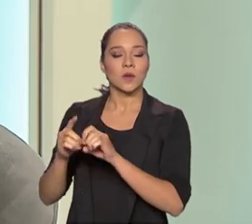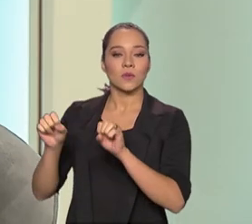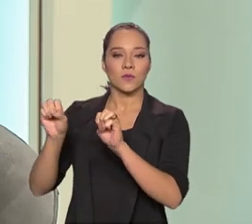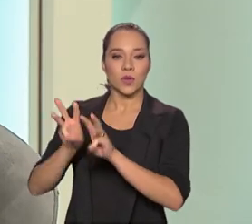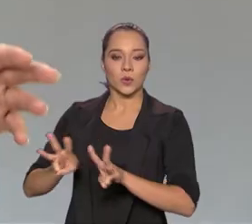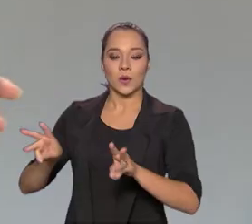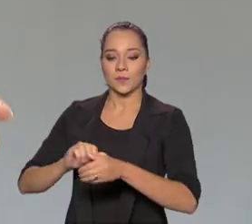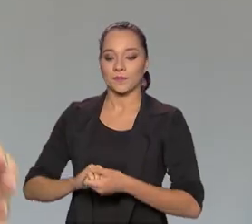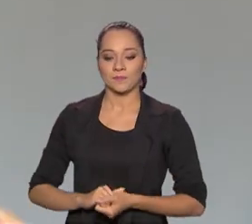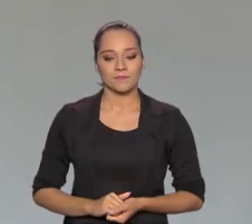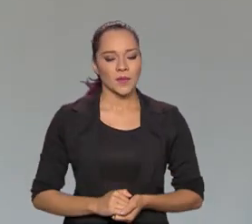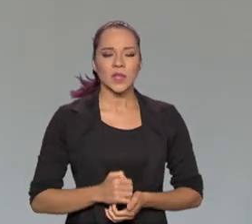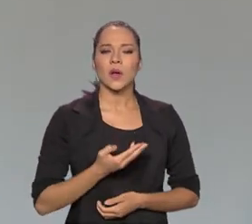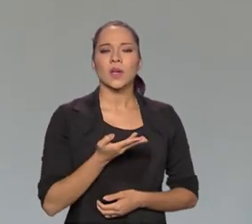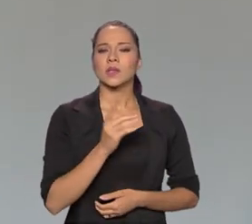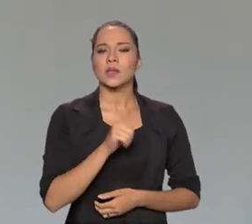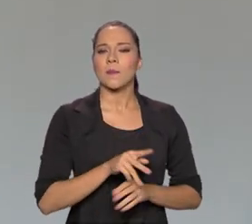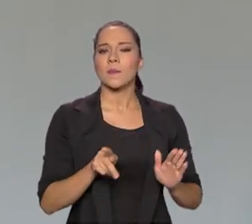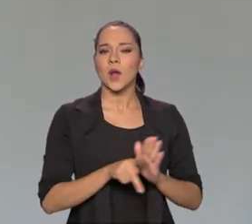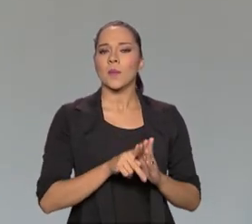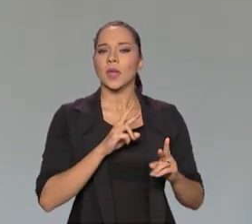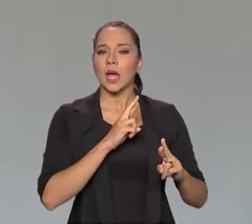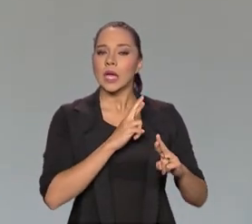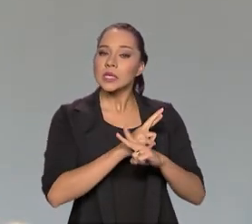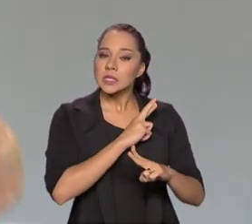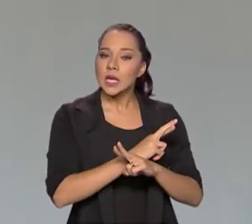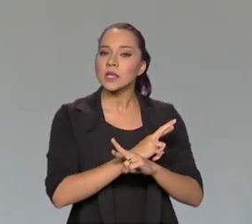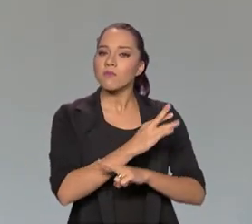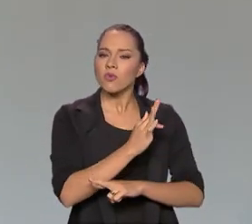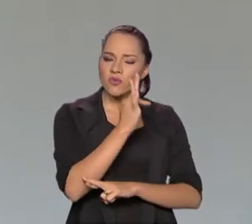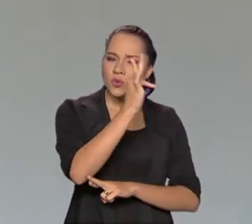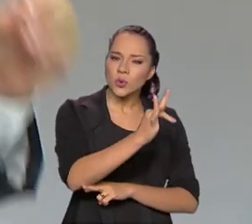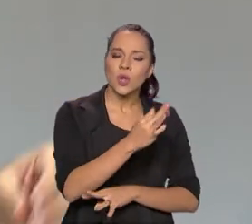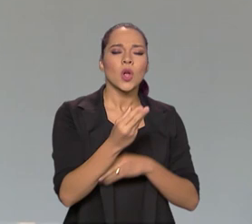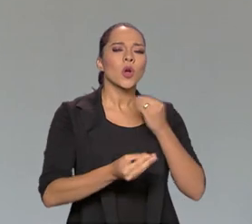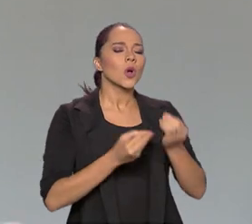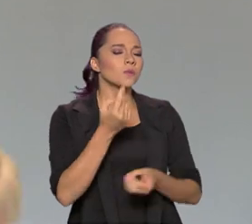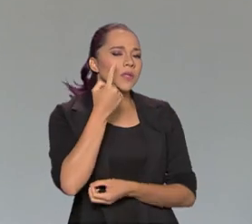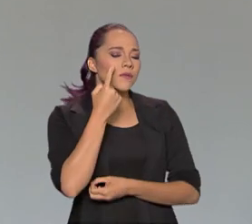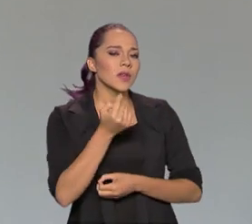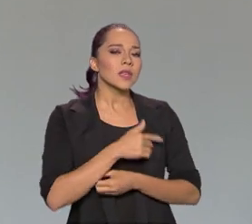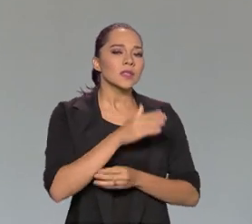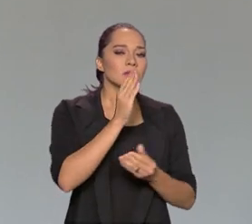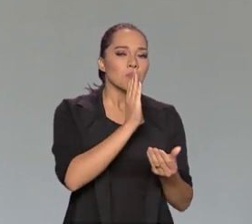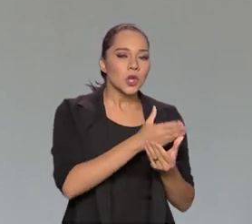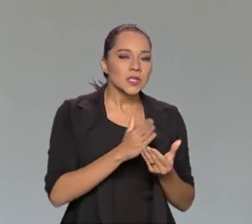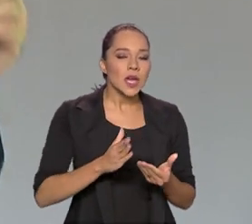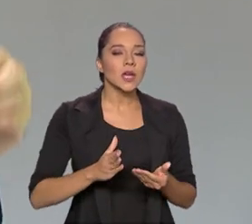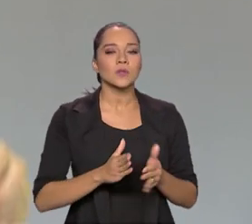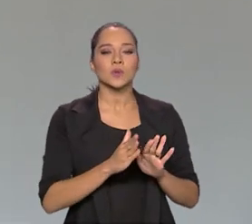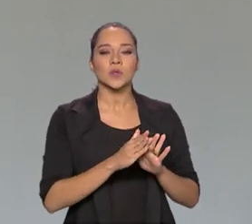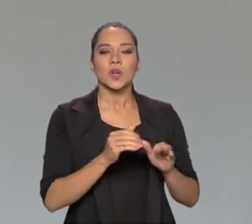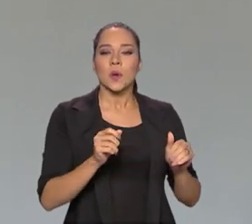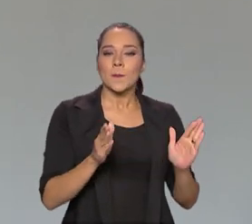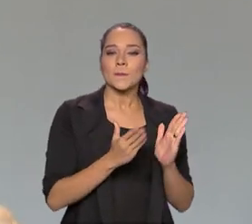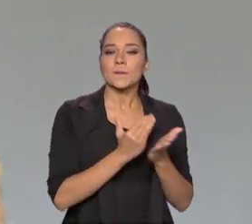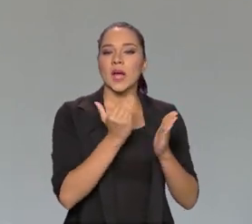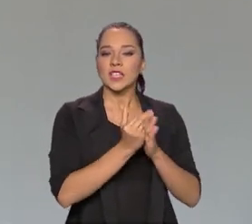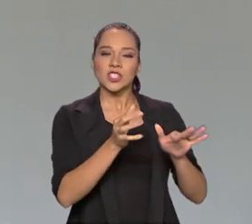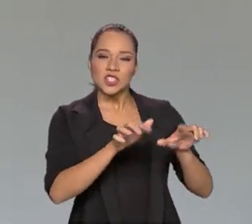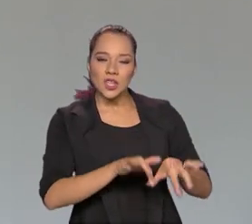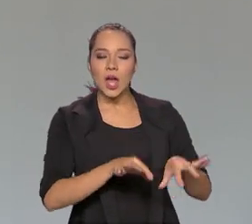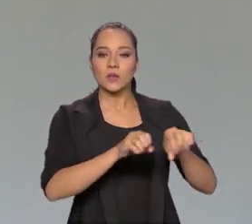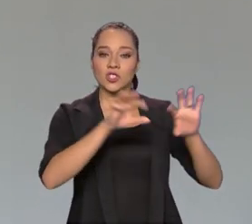virtual. Essa é uma tendência da Receita para o futuro? Como que o senhor vê essa otimização de processos, digitalização de